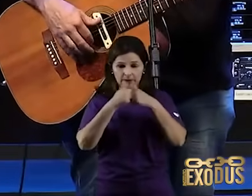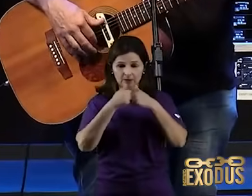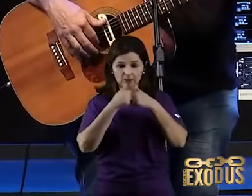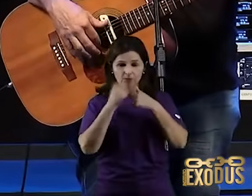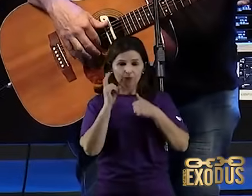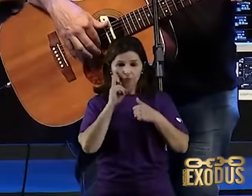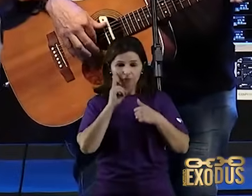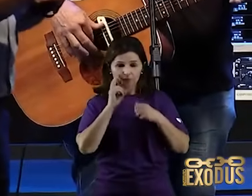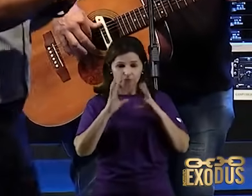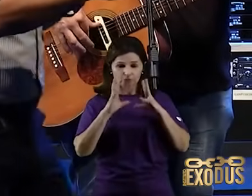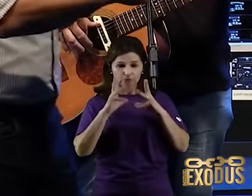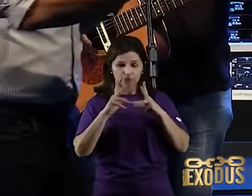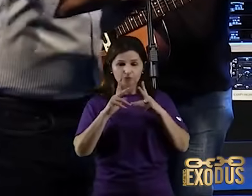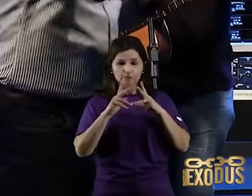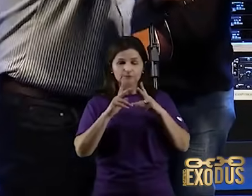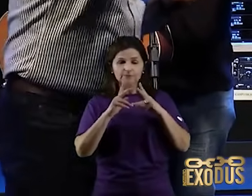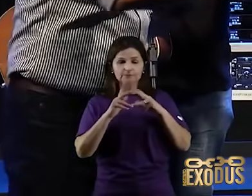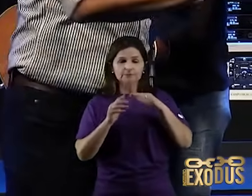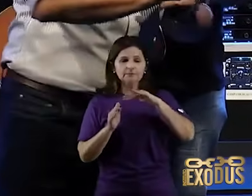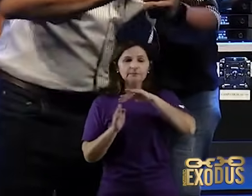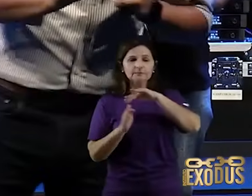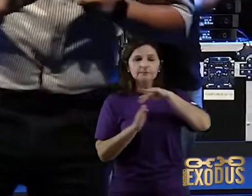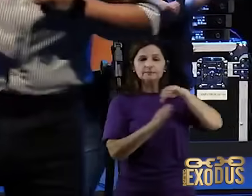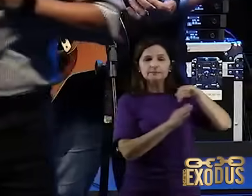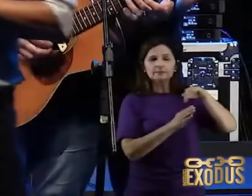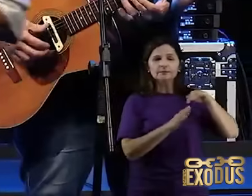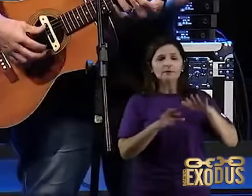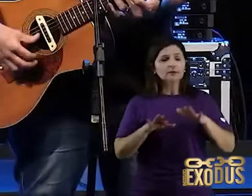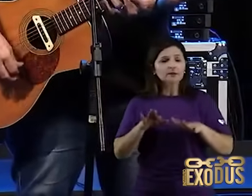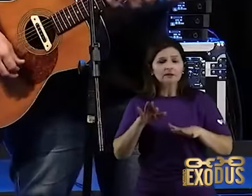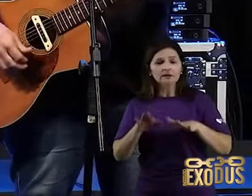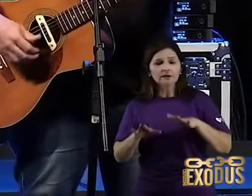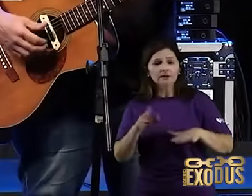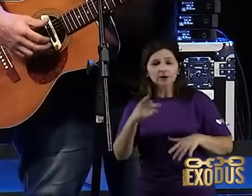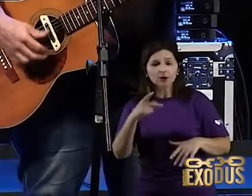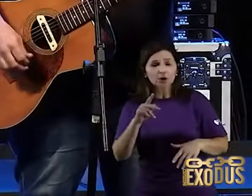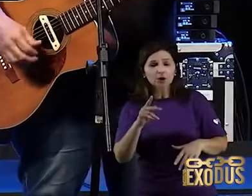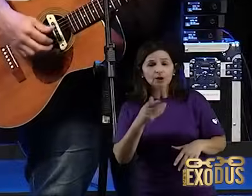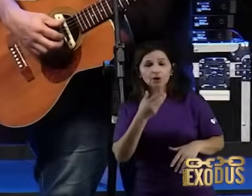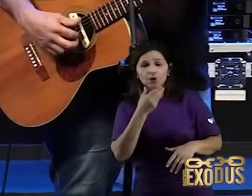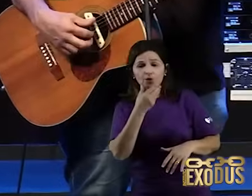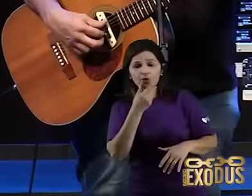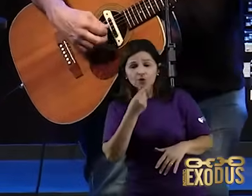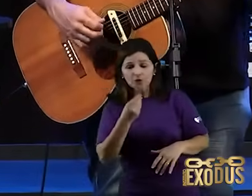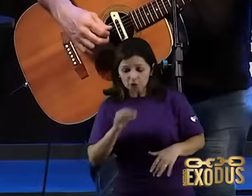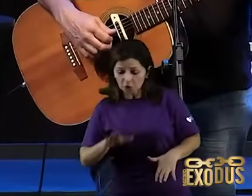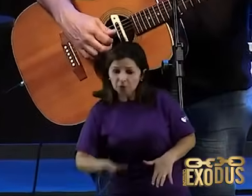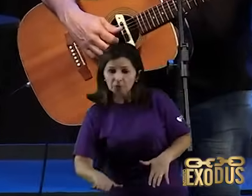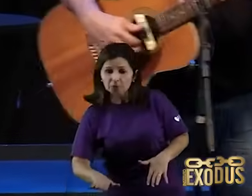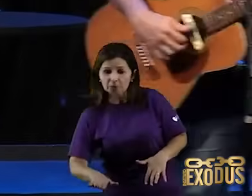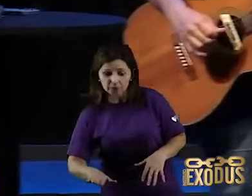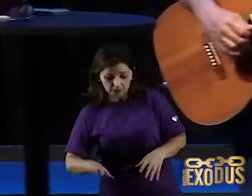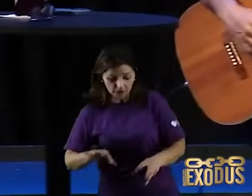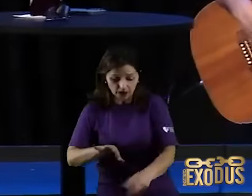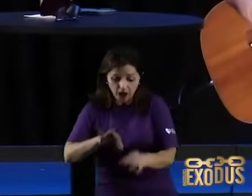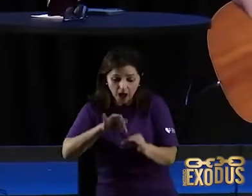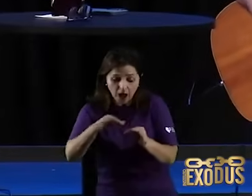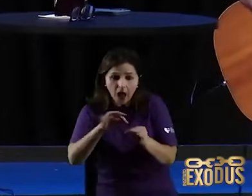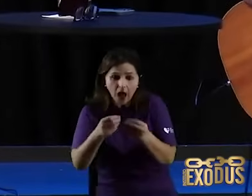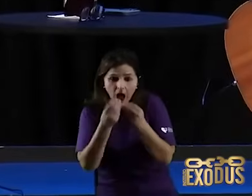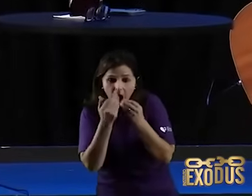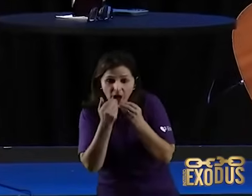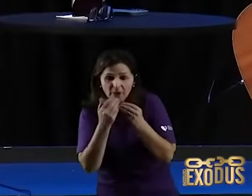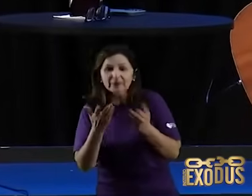palavra Às vezes o teu filho pequenininho comeu tá hoje de manhã uma avó falou assim pastor estamos em